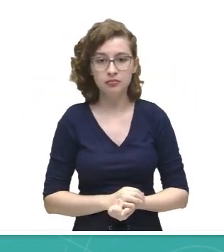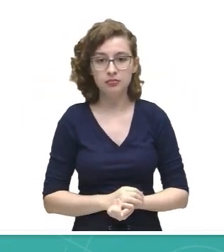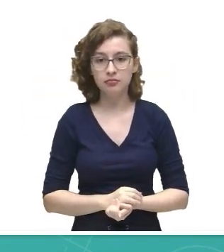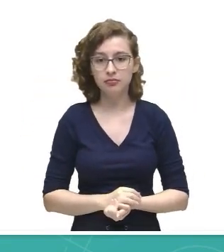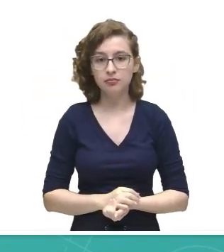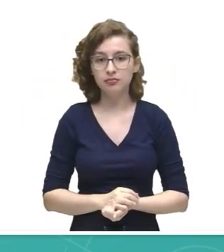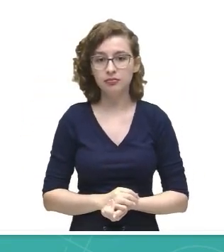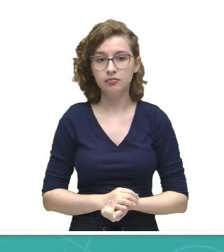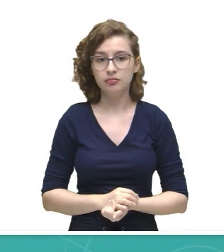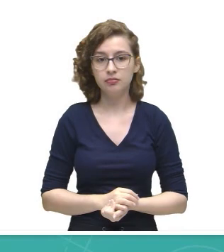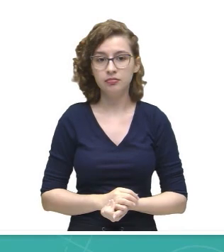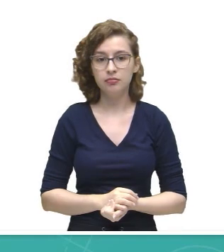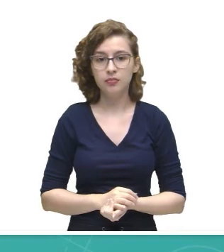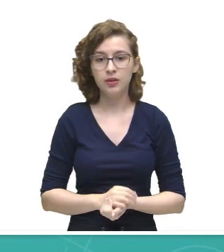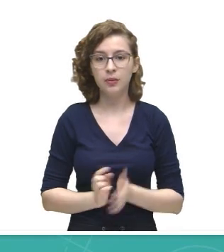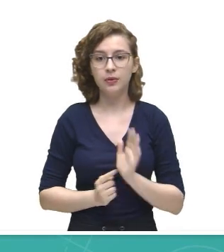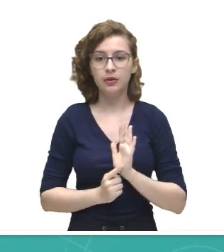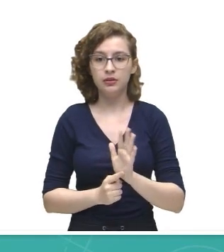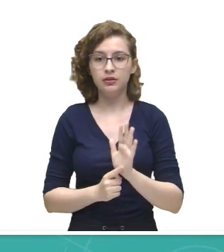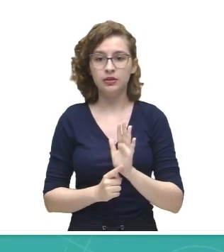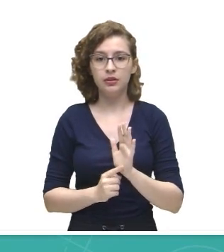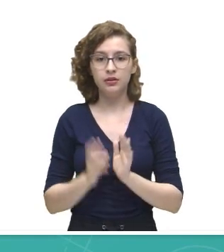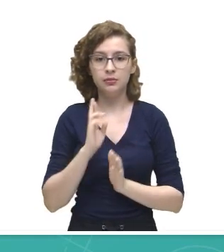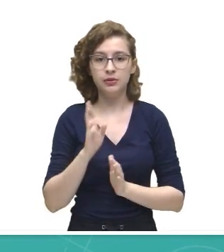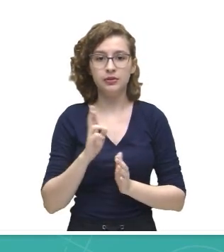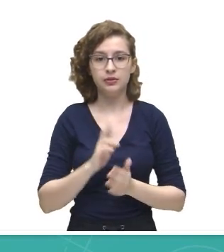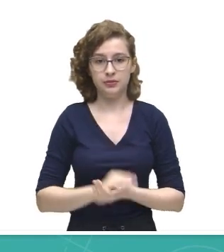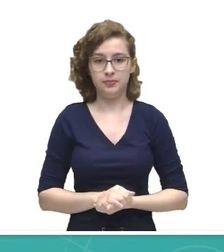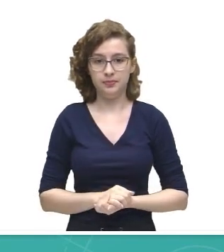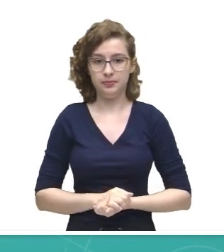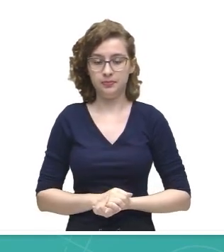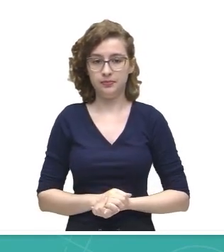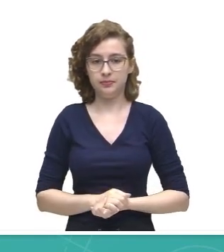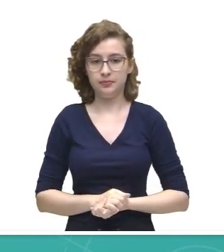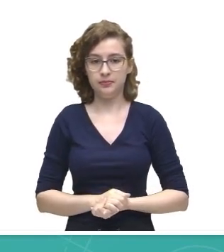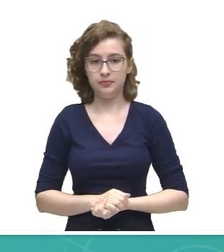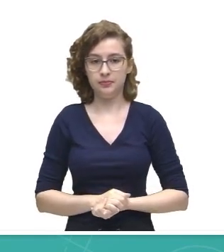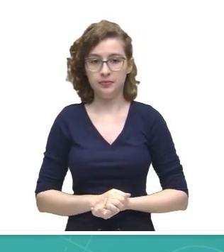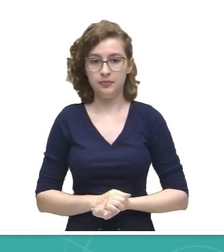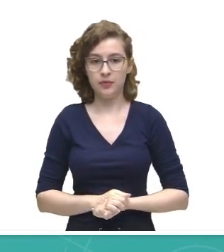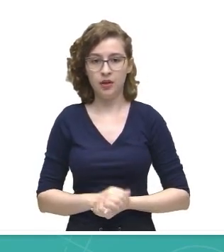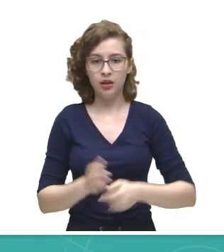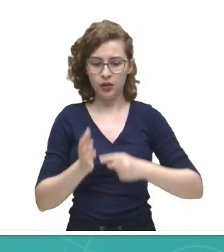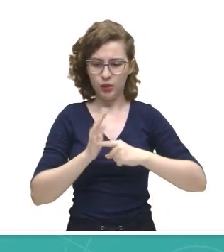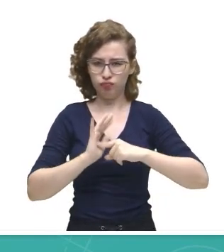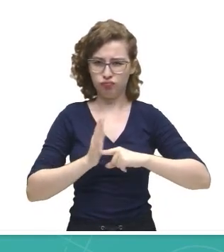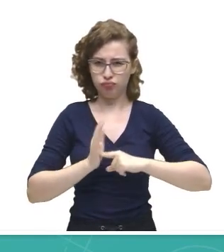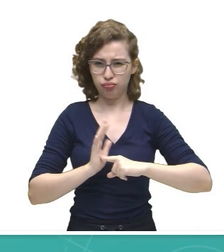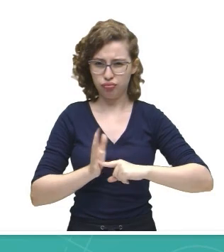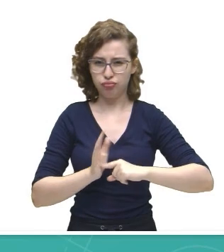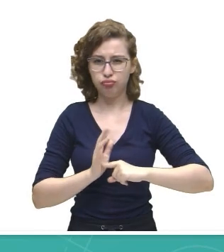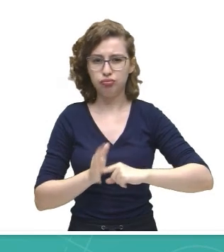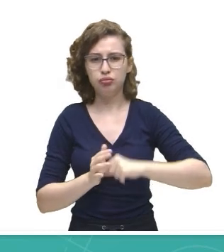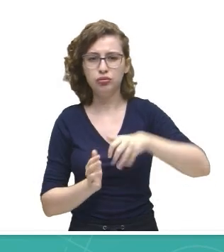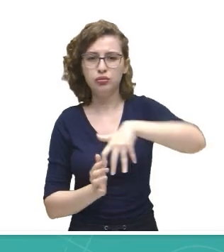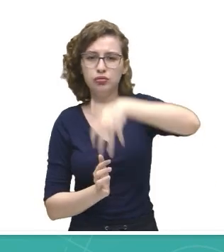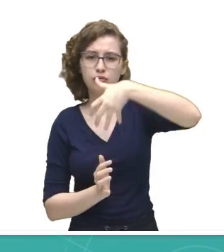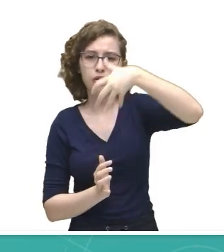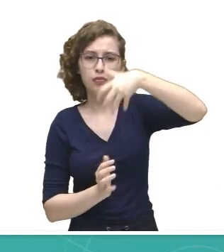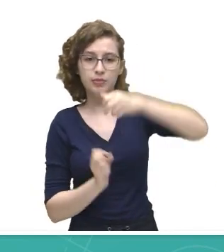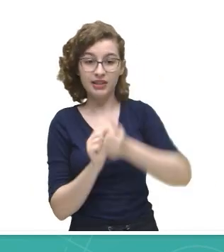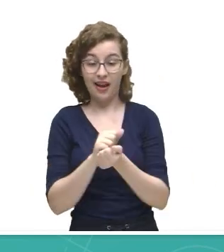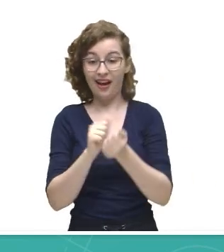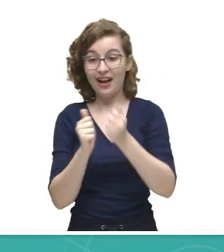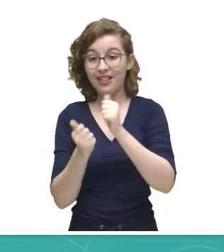Industrial? Vamos lá ver a nossa resposta? Vamos lá ao gabarito? O motor a vapor pode ser